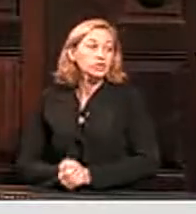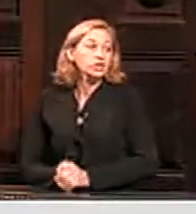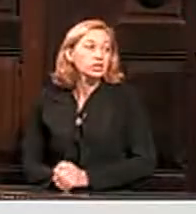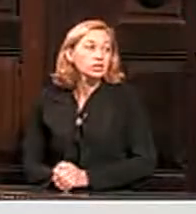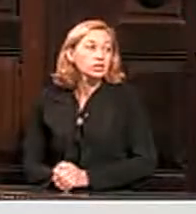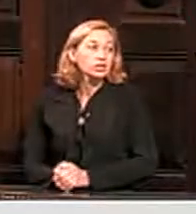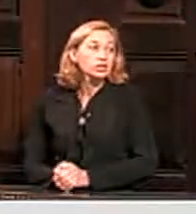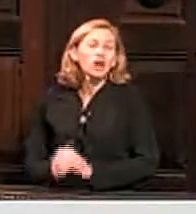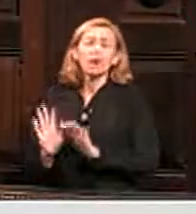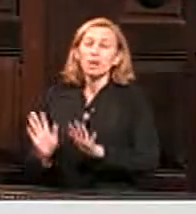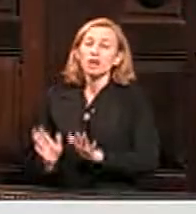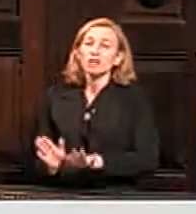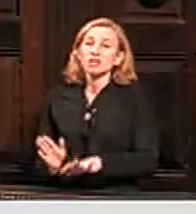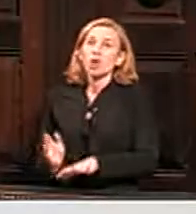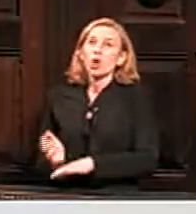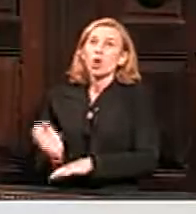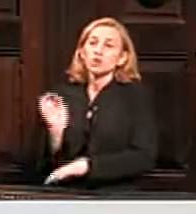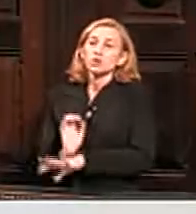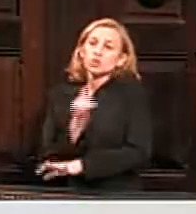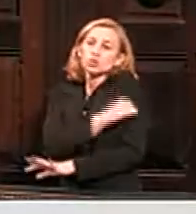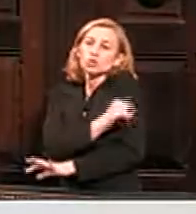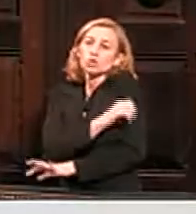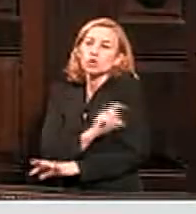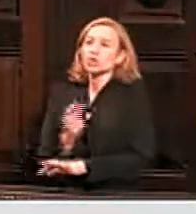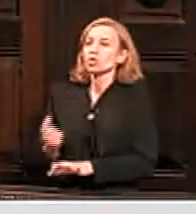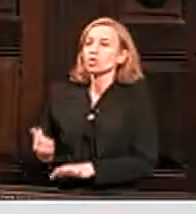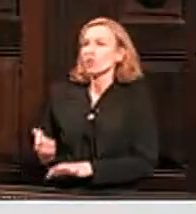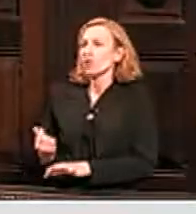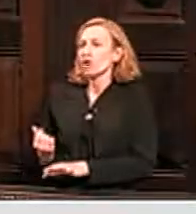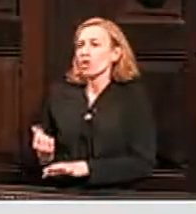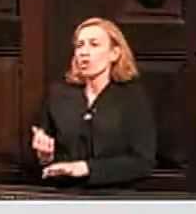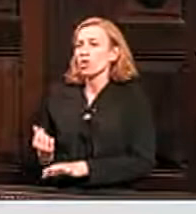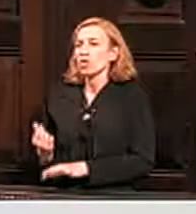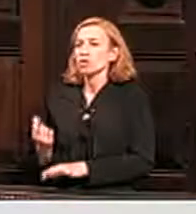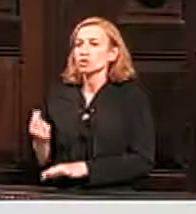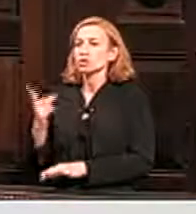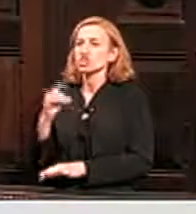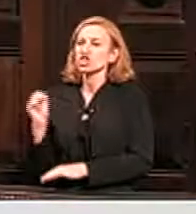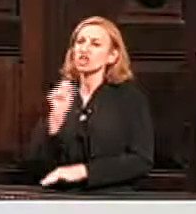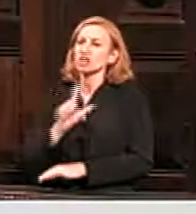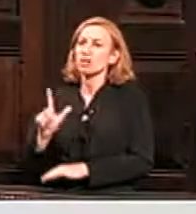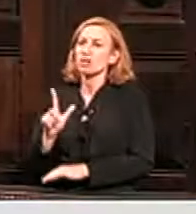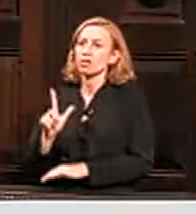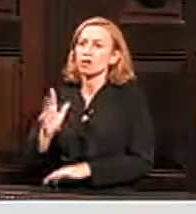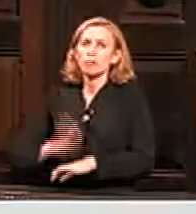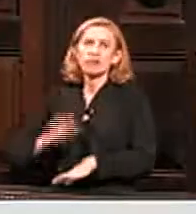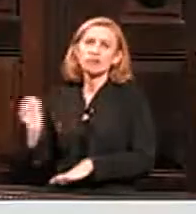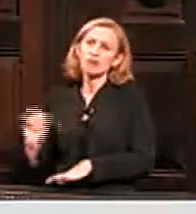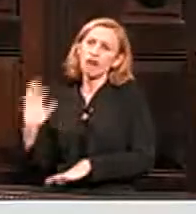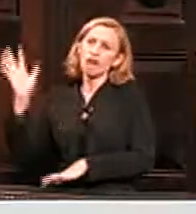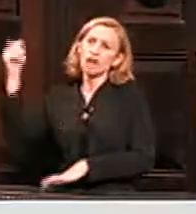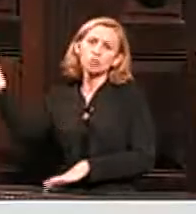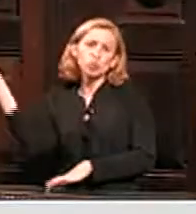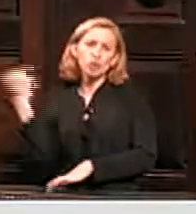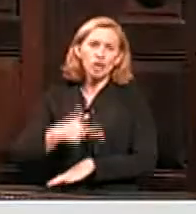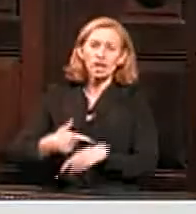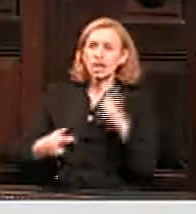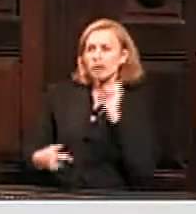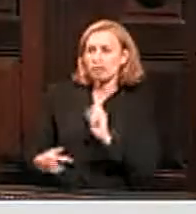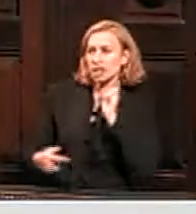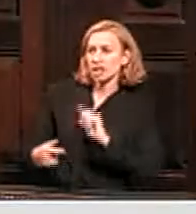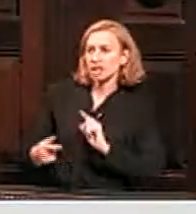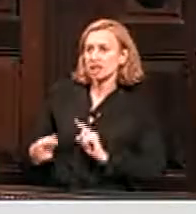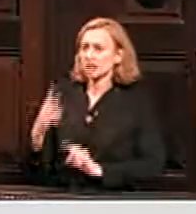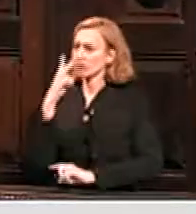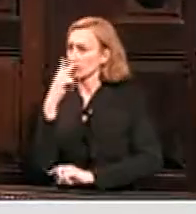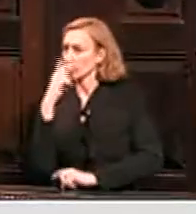Ah, mas no estado do Rio, o preço, o valor do diesel é mais alto do que em Minas, no Espírito